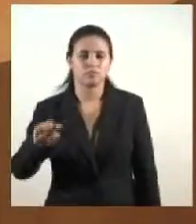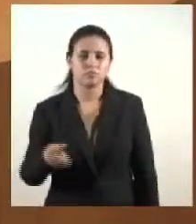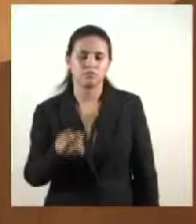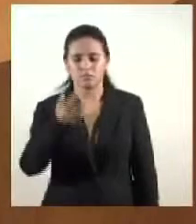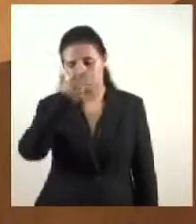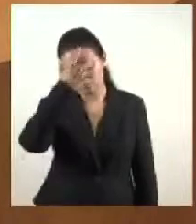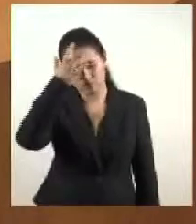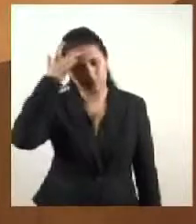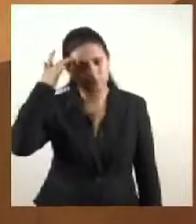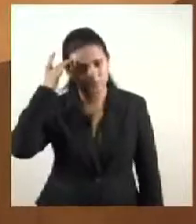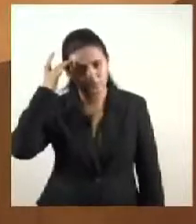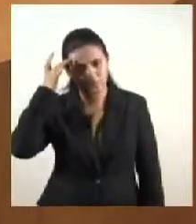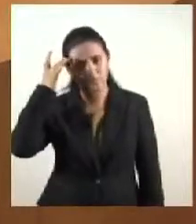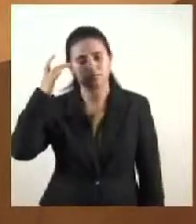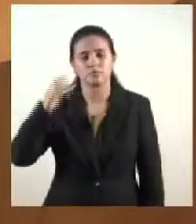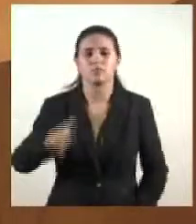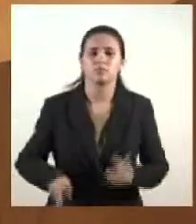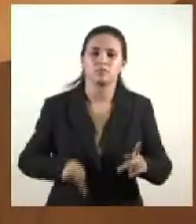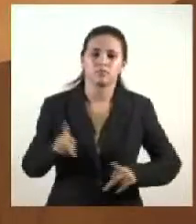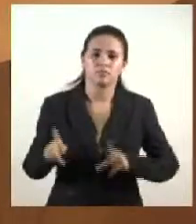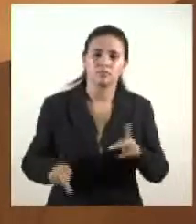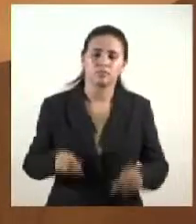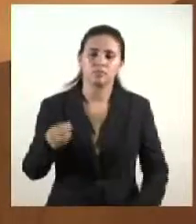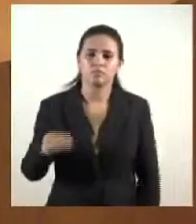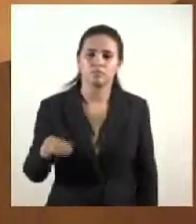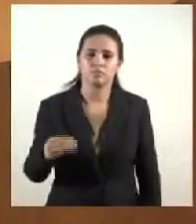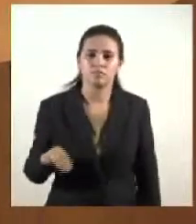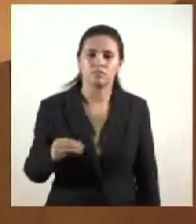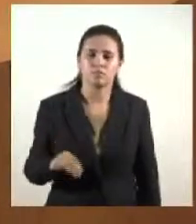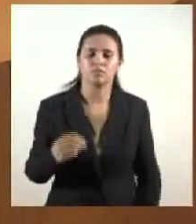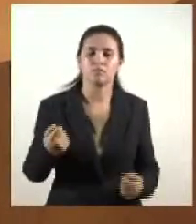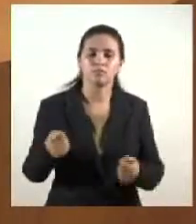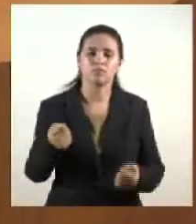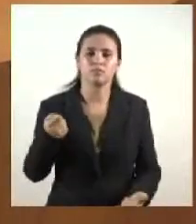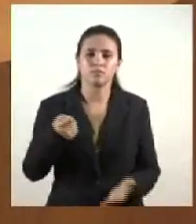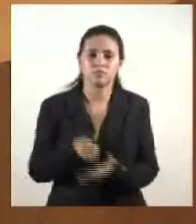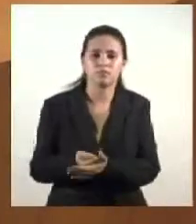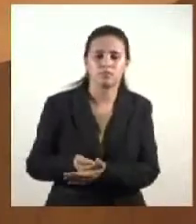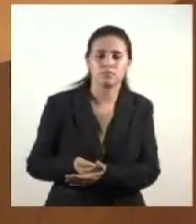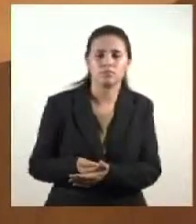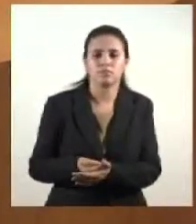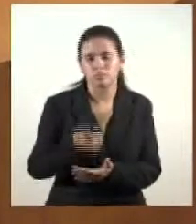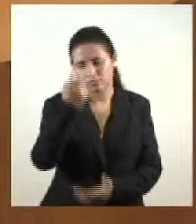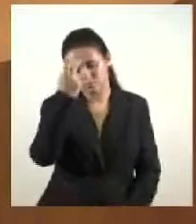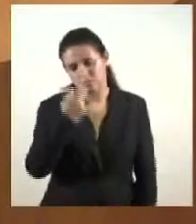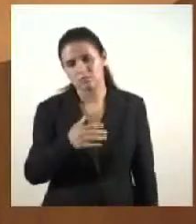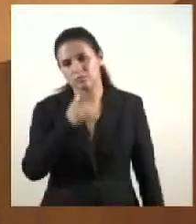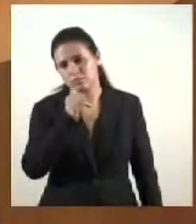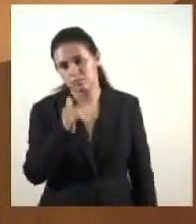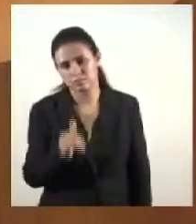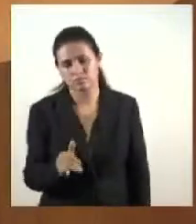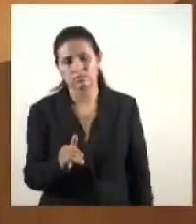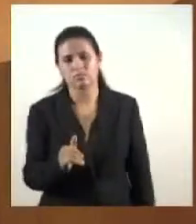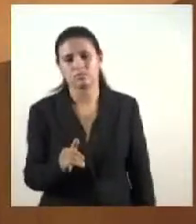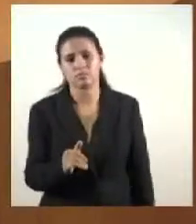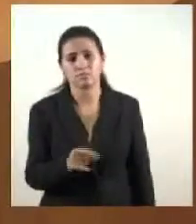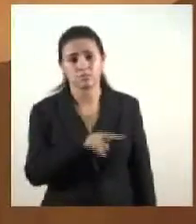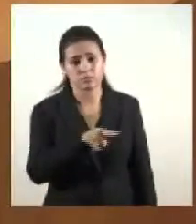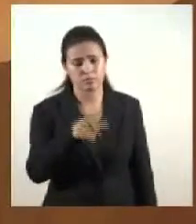150 mil maranhenses vão ter que pagar por sua conta de energia elétrica. Pessoas